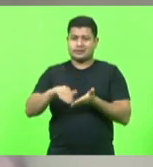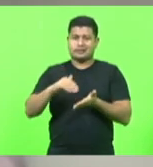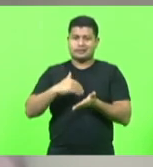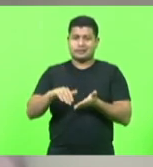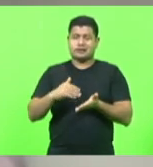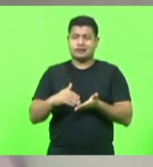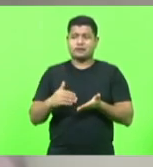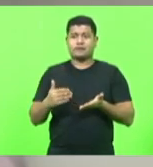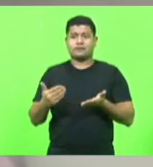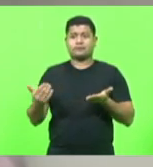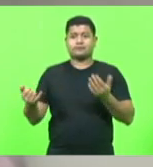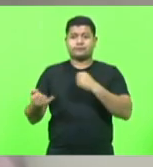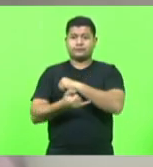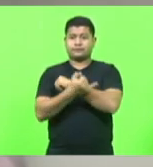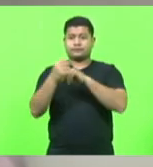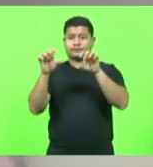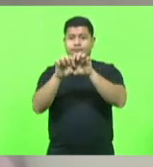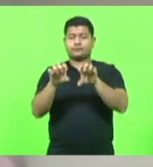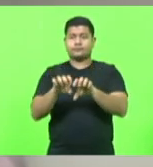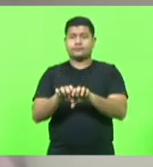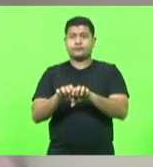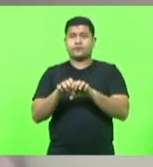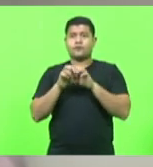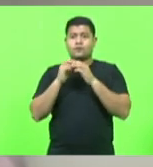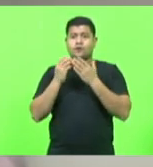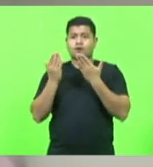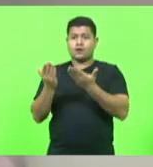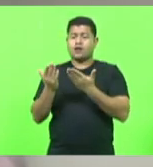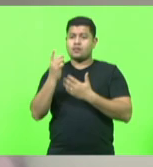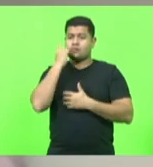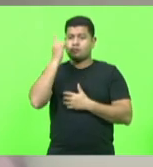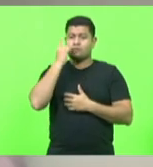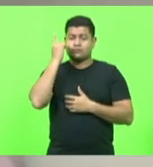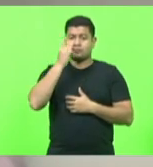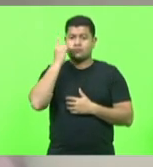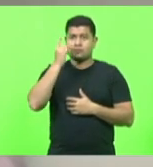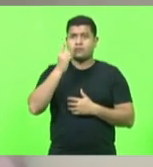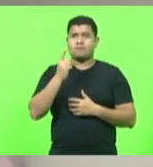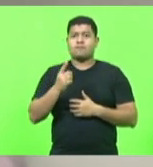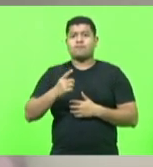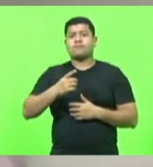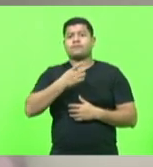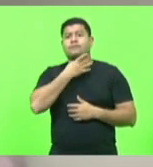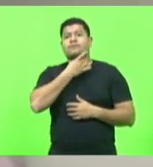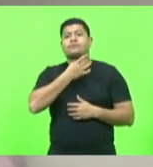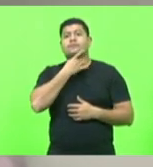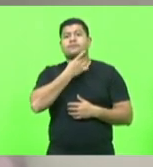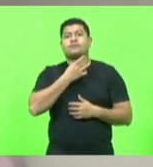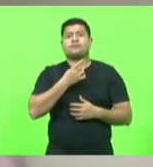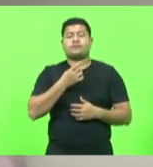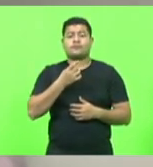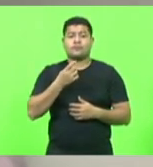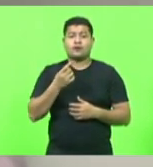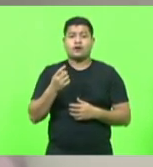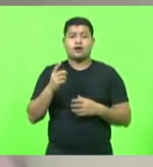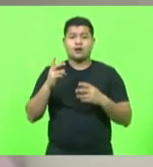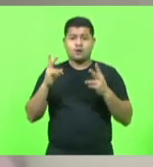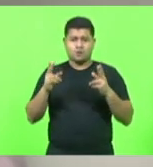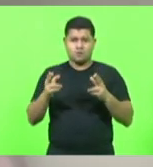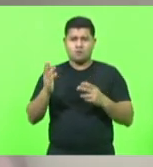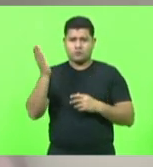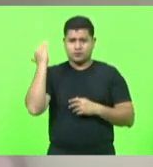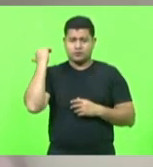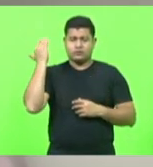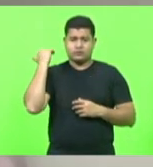de infraestrutura ao deputado Valdir Cobalcini. Naquele momento,